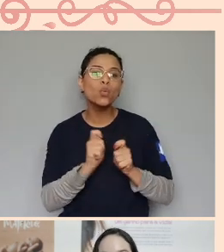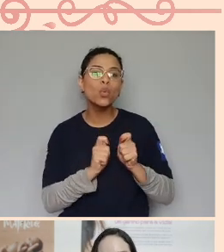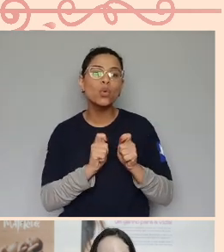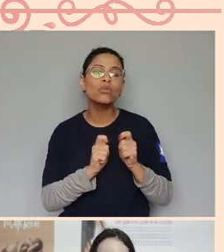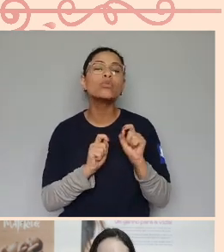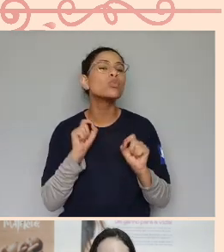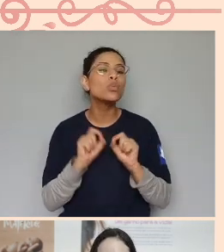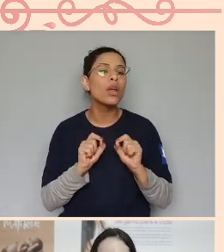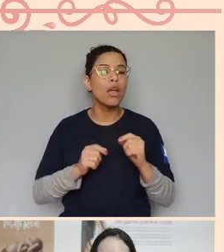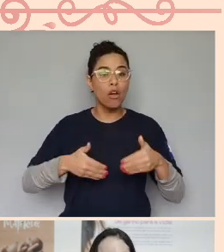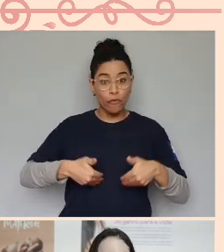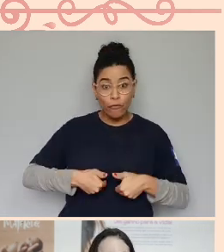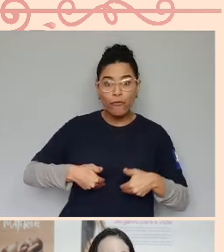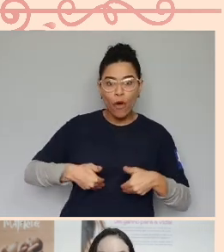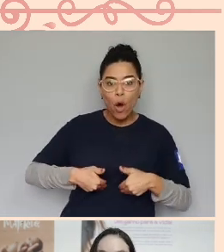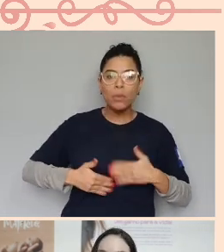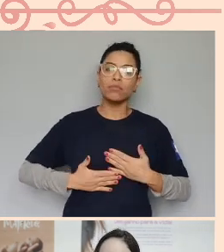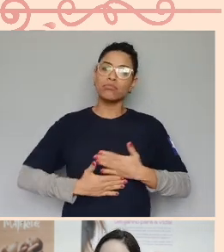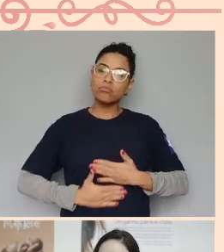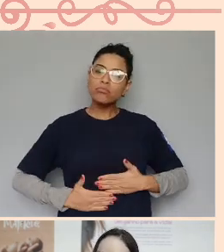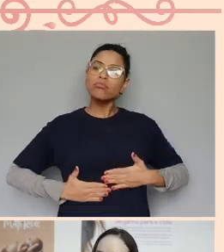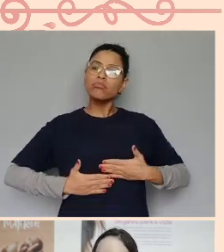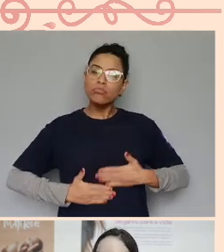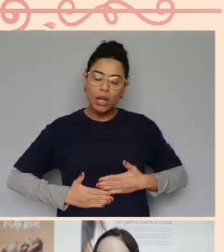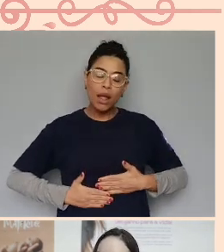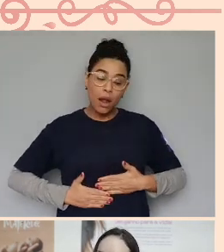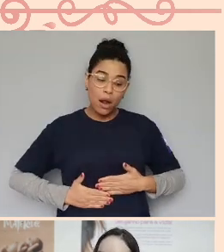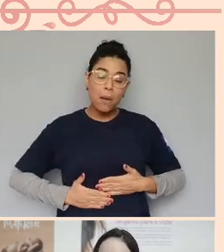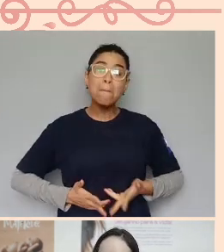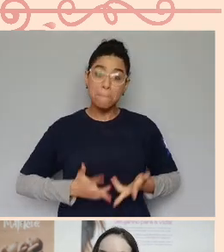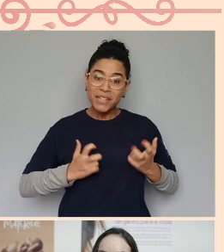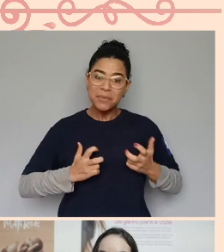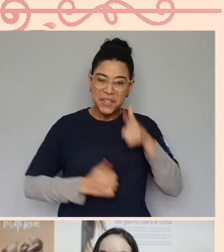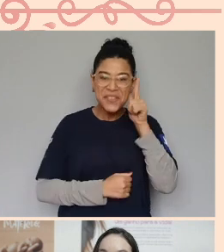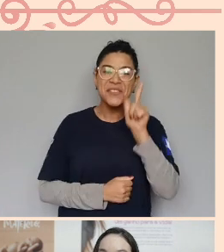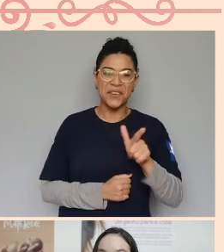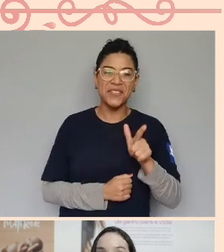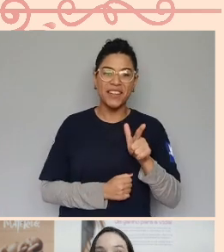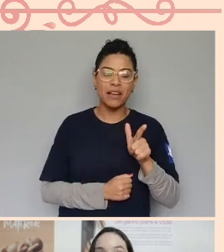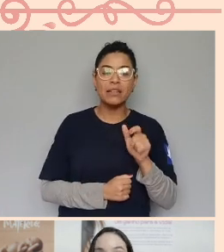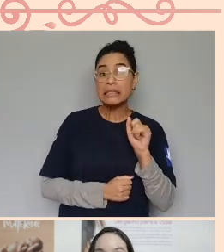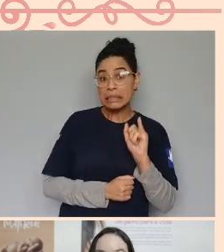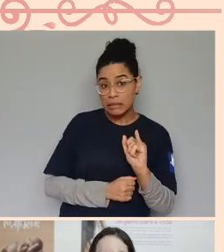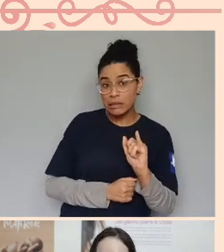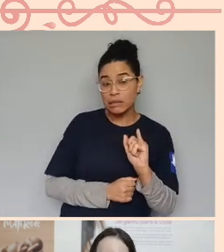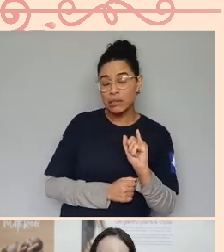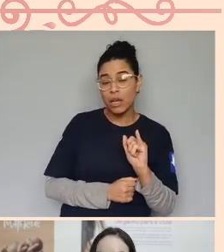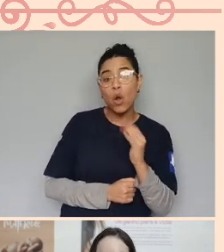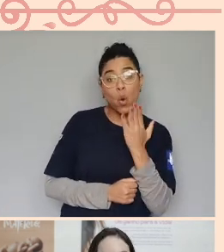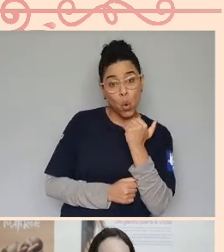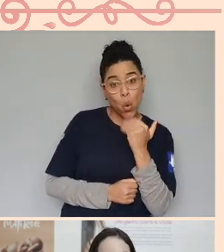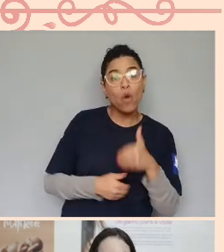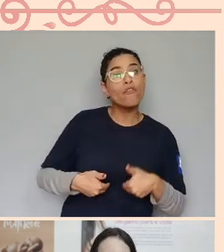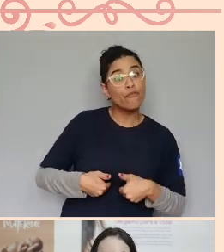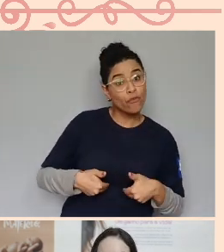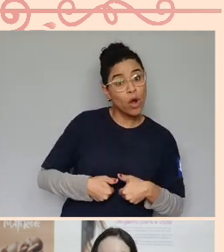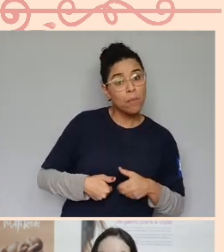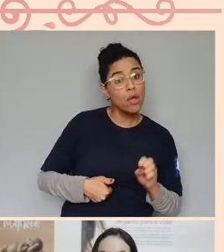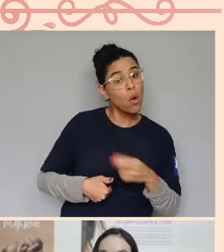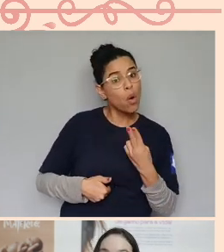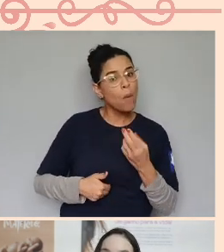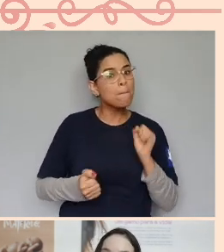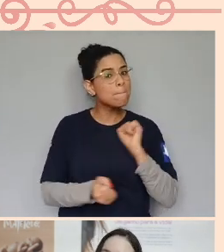fome e saciedade. A criança ela vai entender bem o sinal dela de quando ela está com fome e de quando ela já pode parar de comer que já está